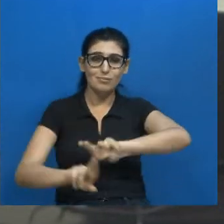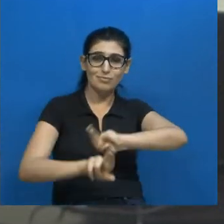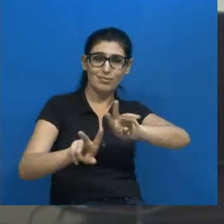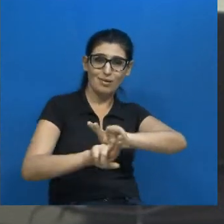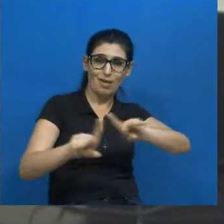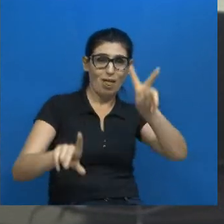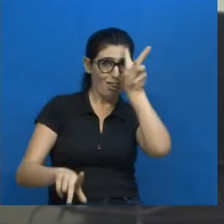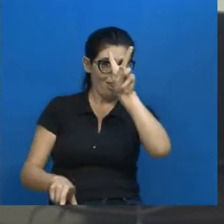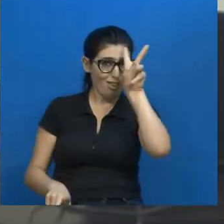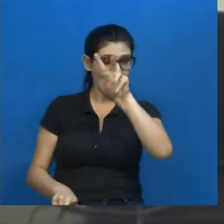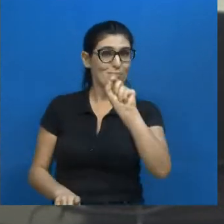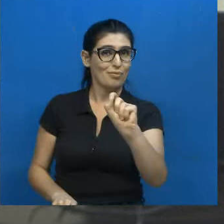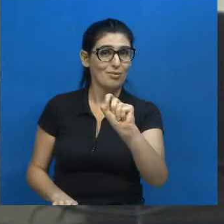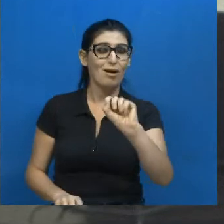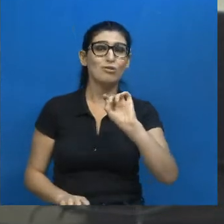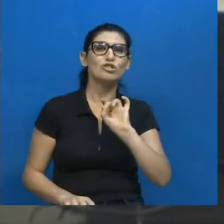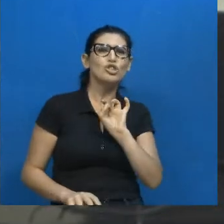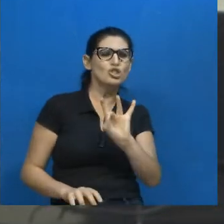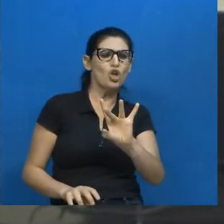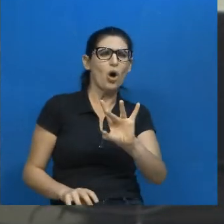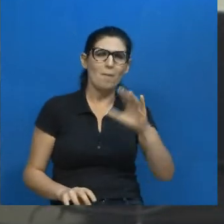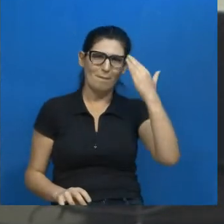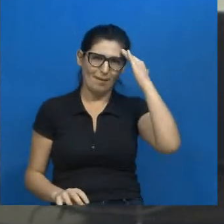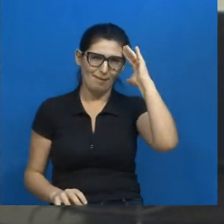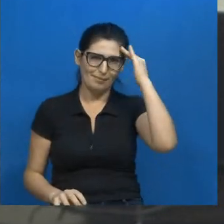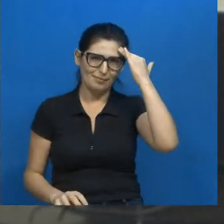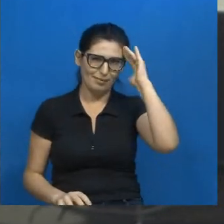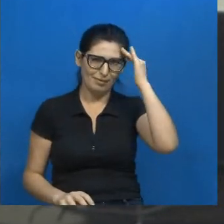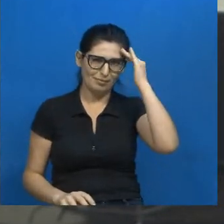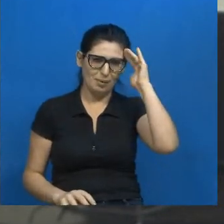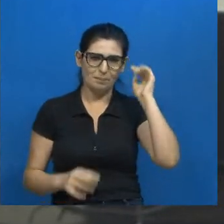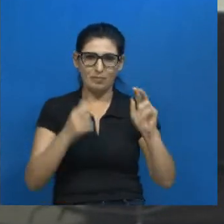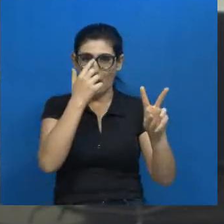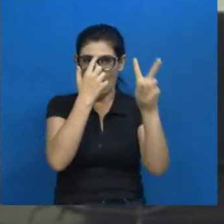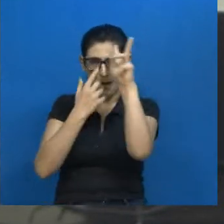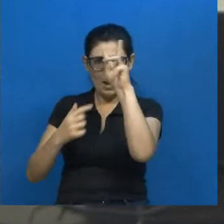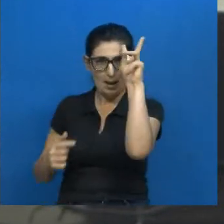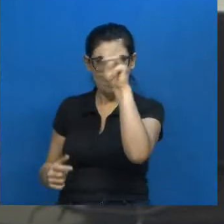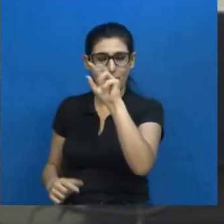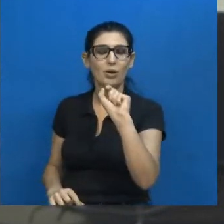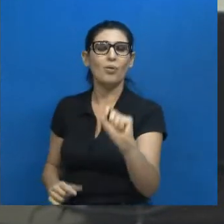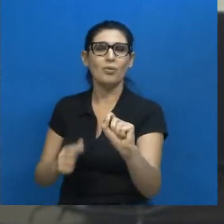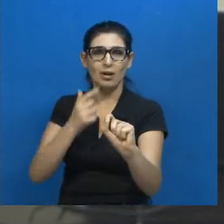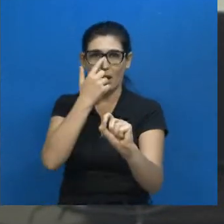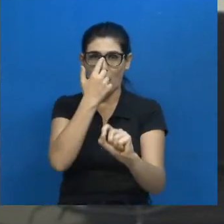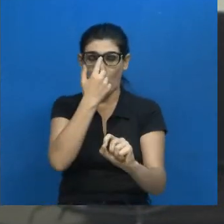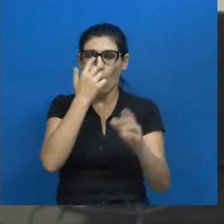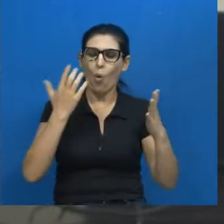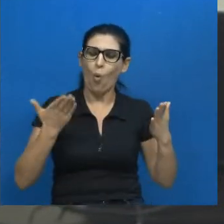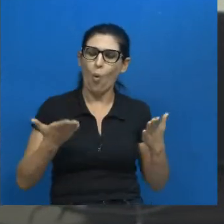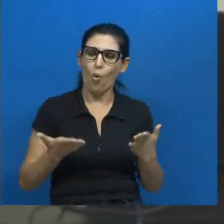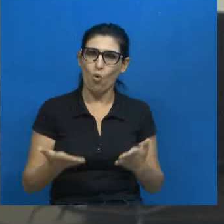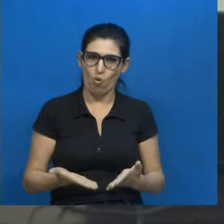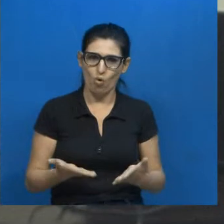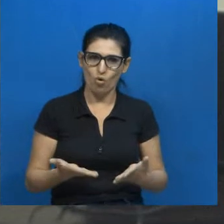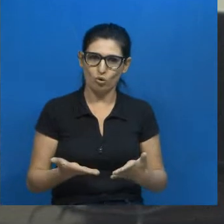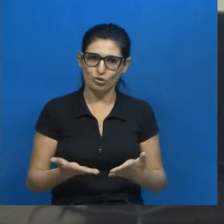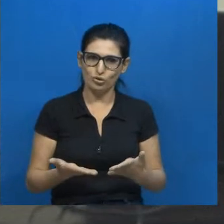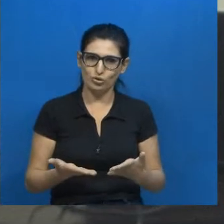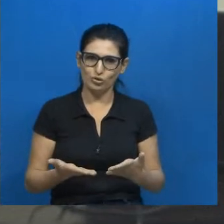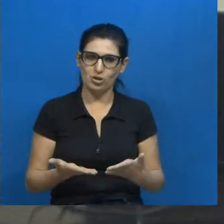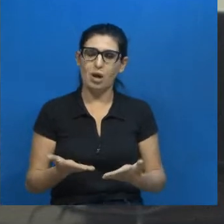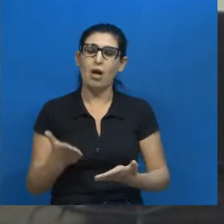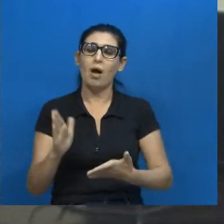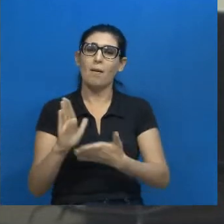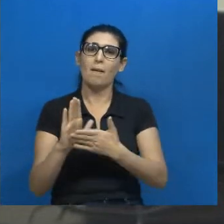olha, só para vocês entenderem, lembro que o modelo que existe hoje é um modelo de 2006,